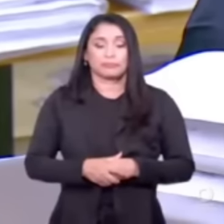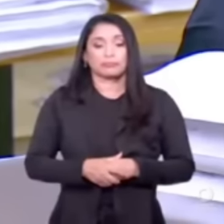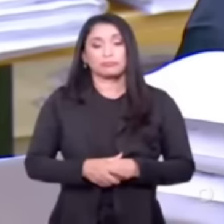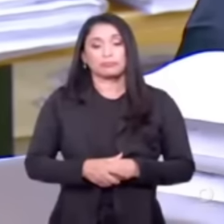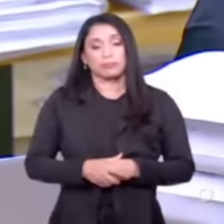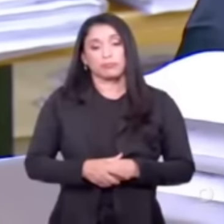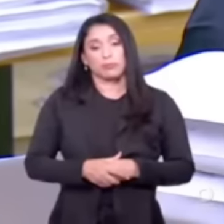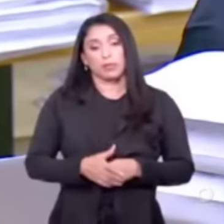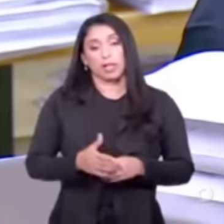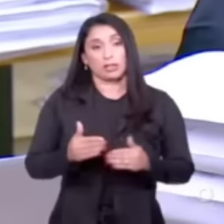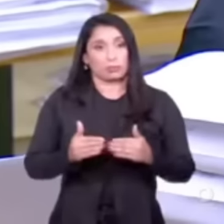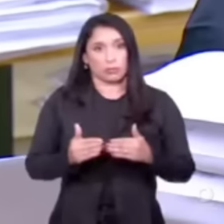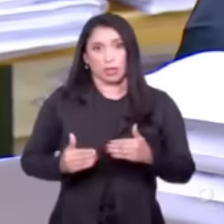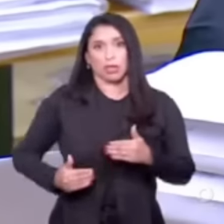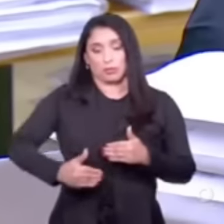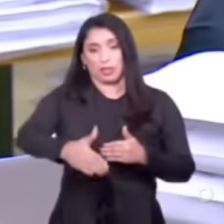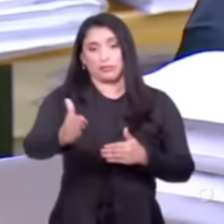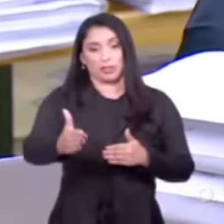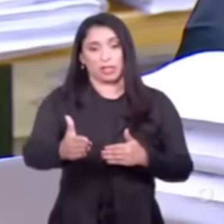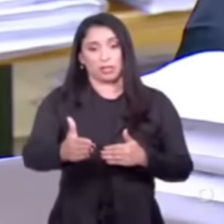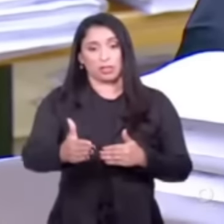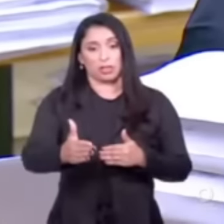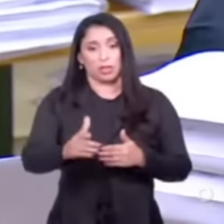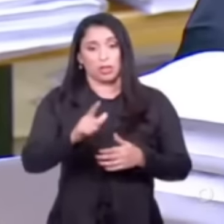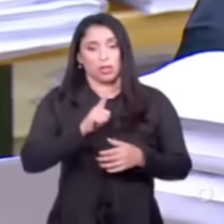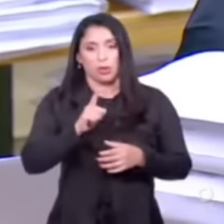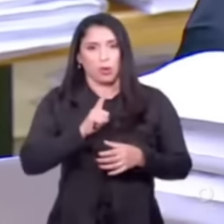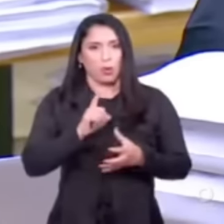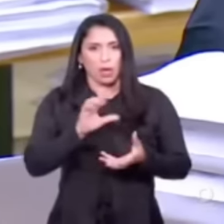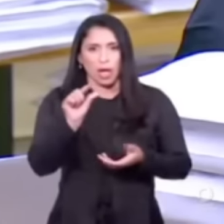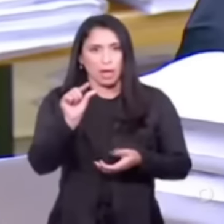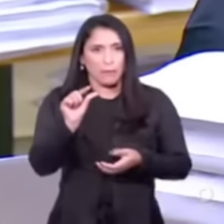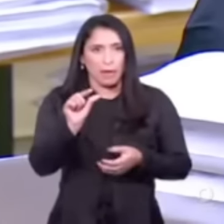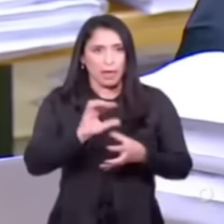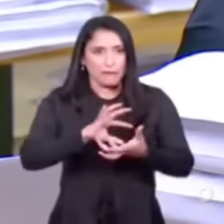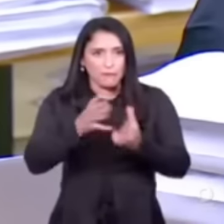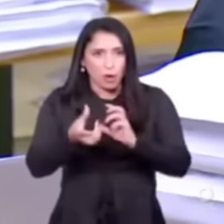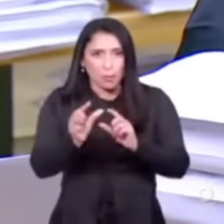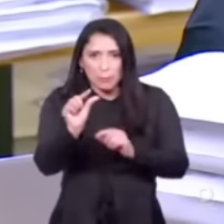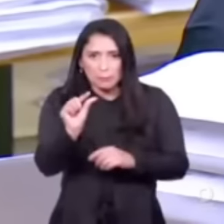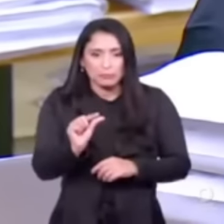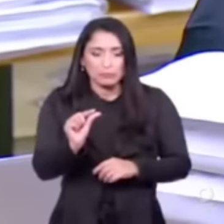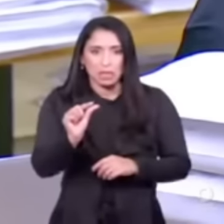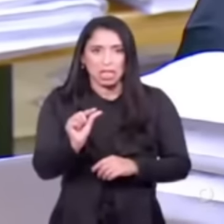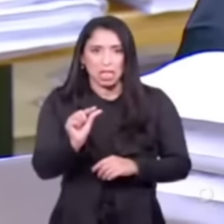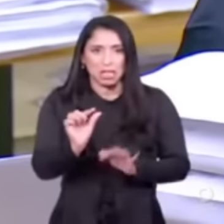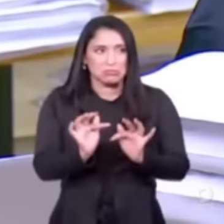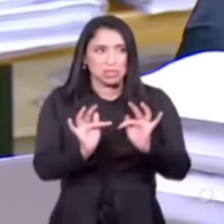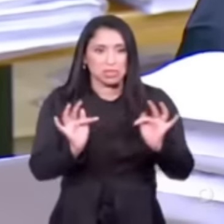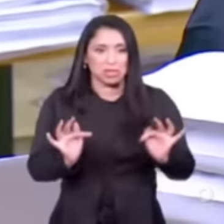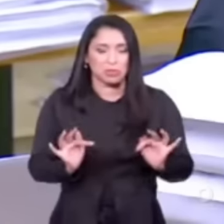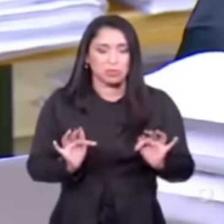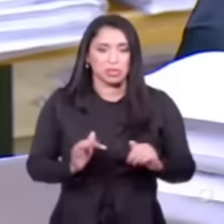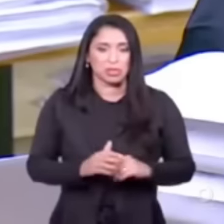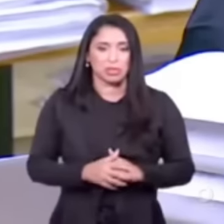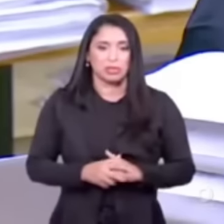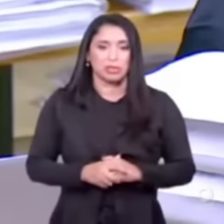abrindo a possibilidade, a partir de agora, de qualquer mini-reforma, que seja